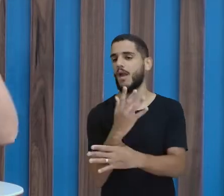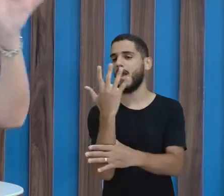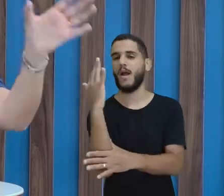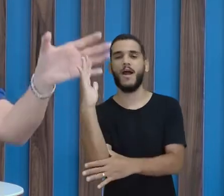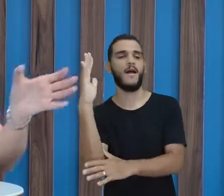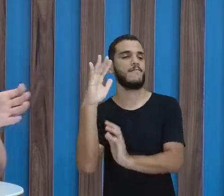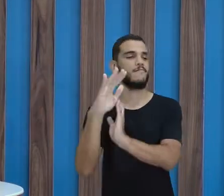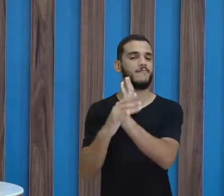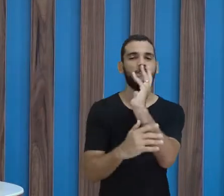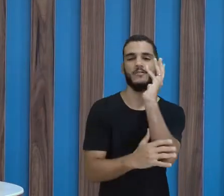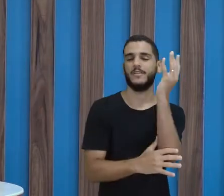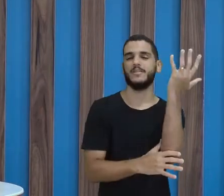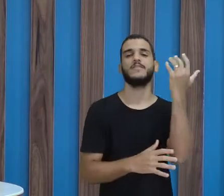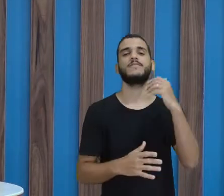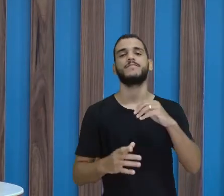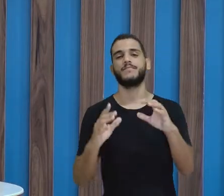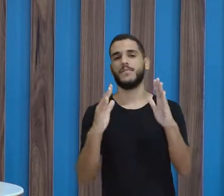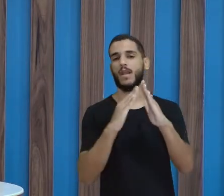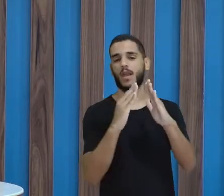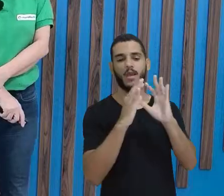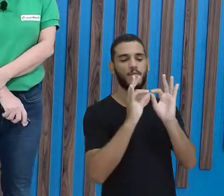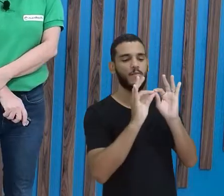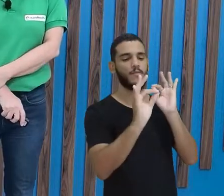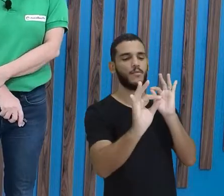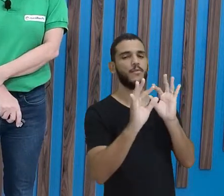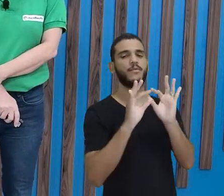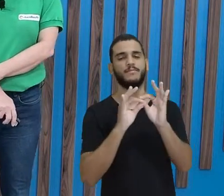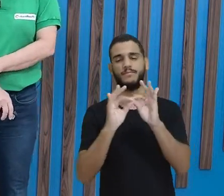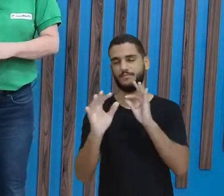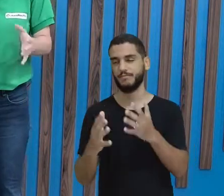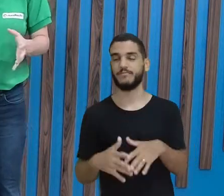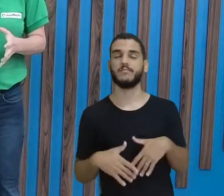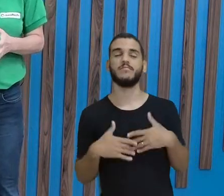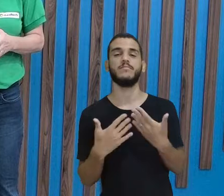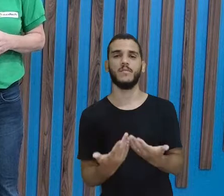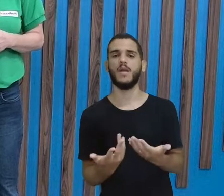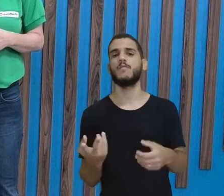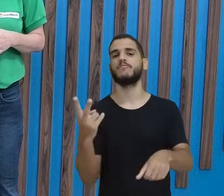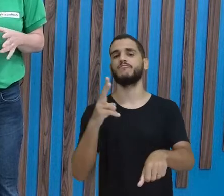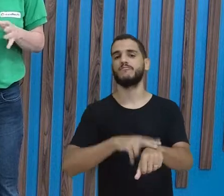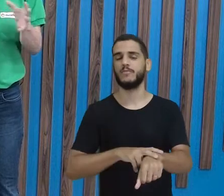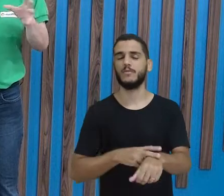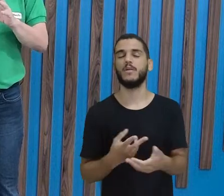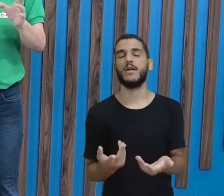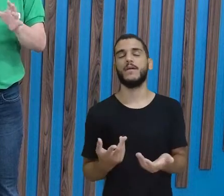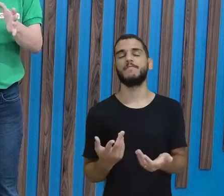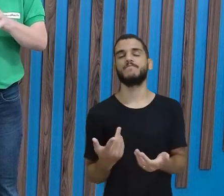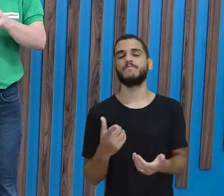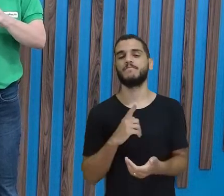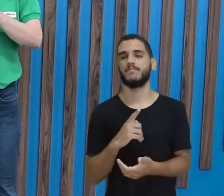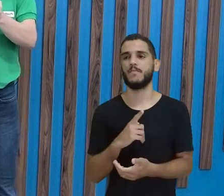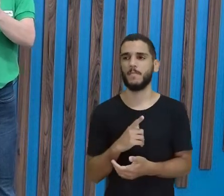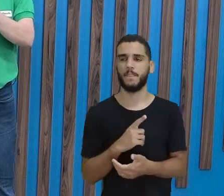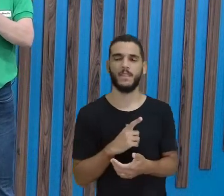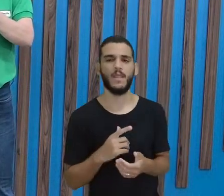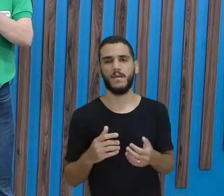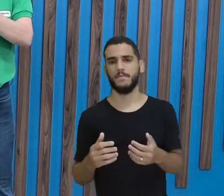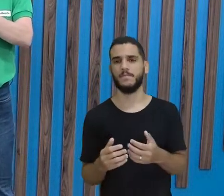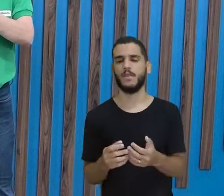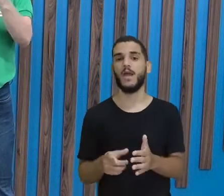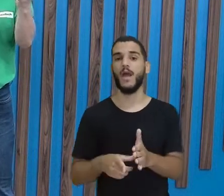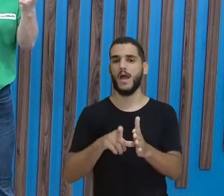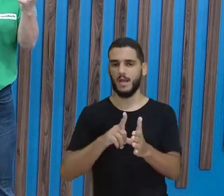né? distantes. O ambiente é diferente, É né? bem diferente. Então, vê, no mesmo lugar, aqui, antigamente existia muito essa separação